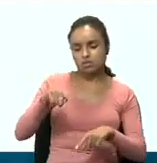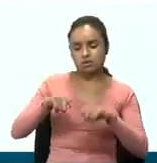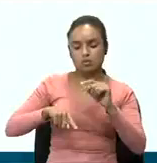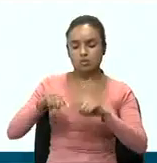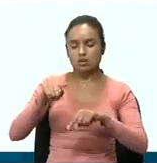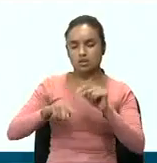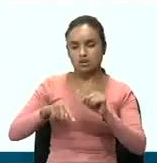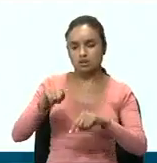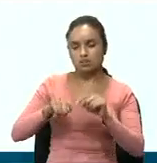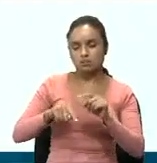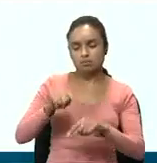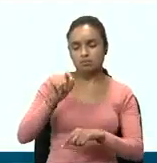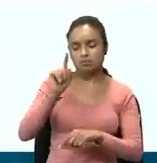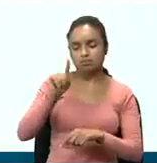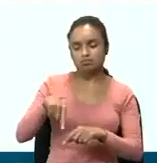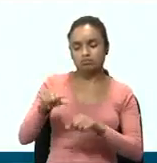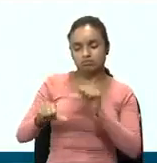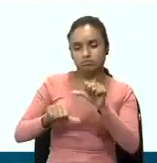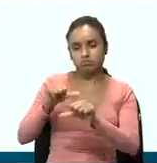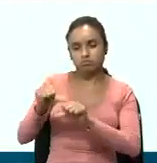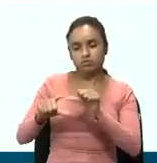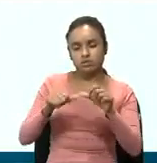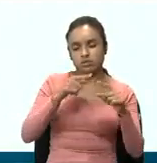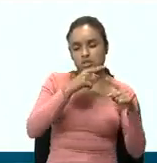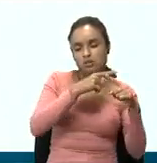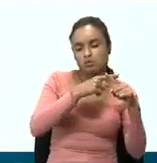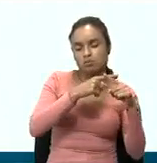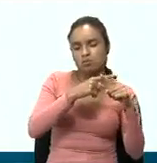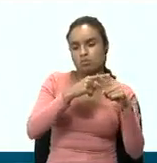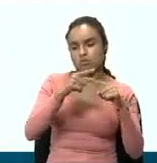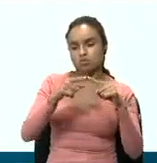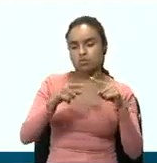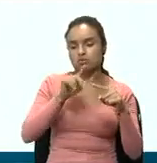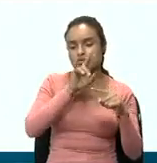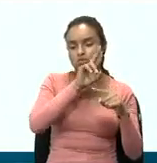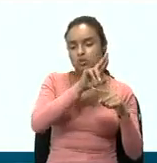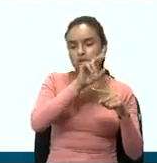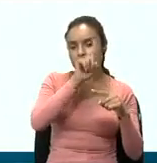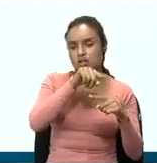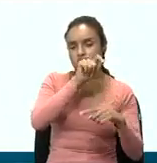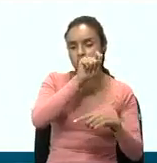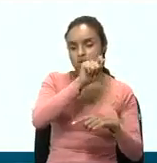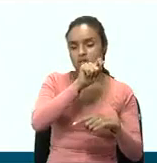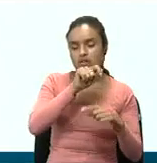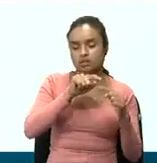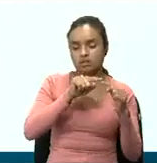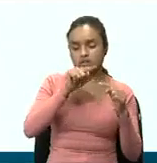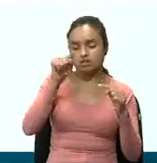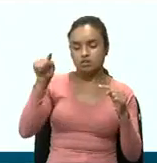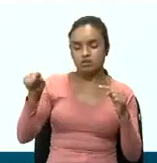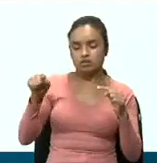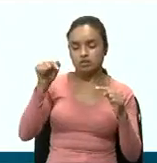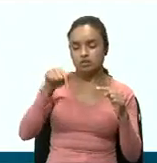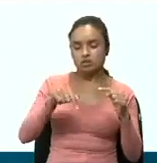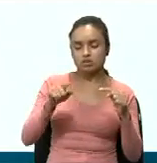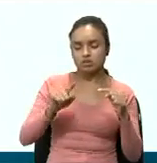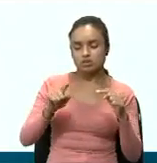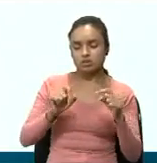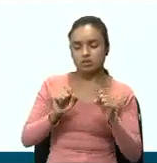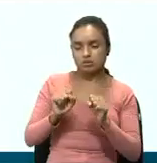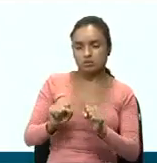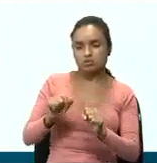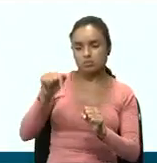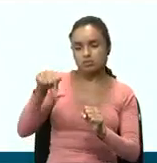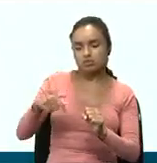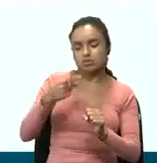olha só, que está multiplicando R, que no caso é o A, nós, como ele não aparece, nós podemos supor que é